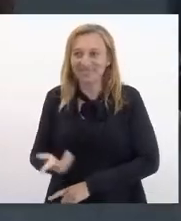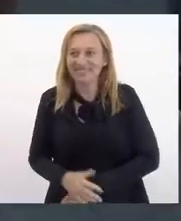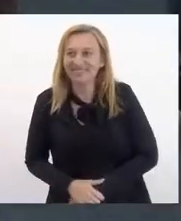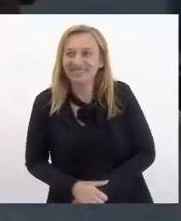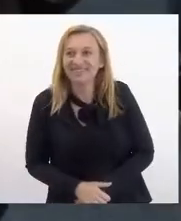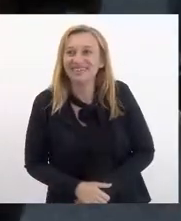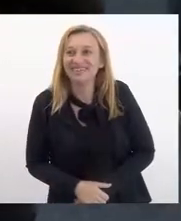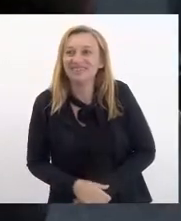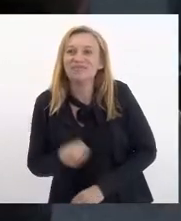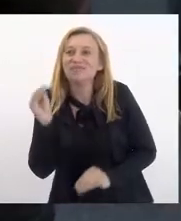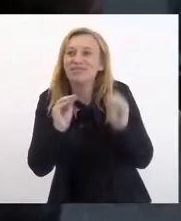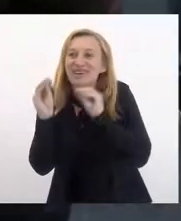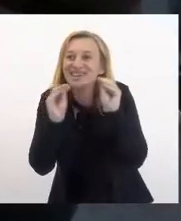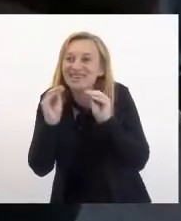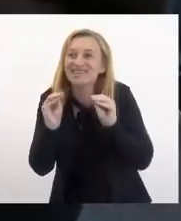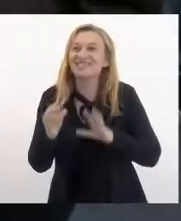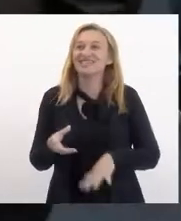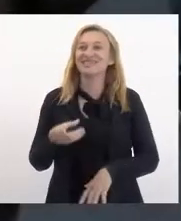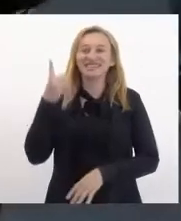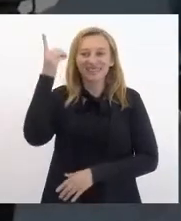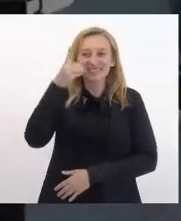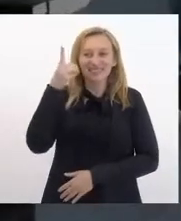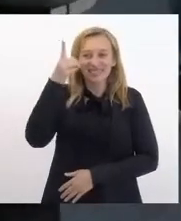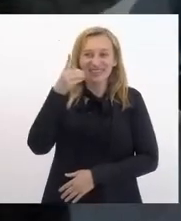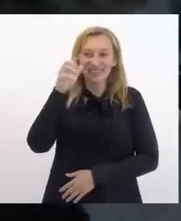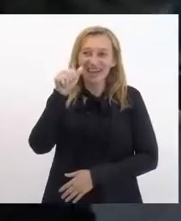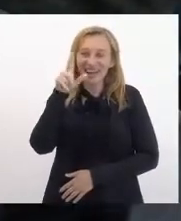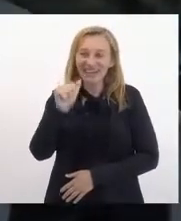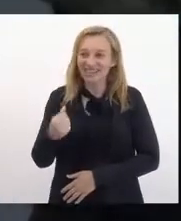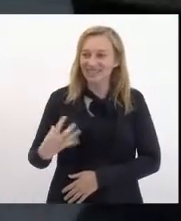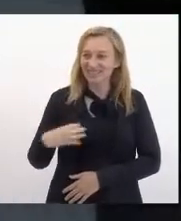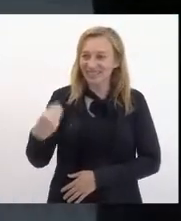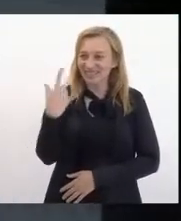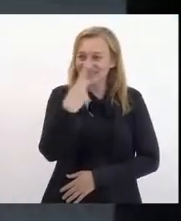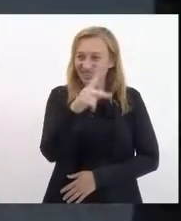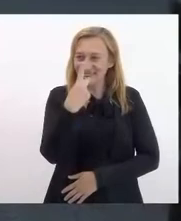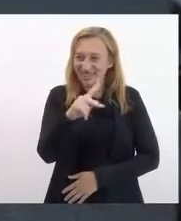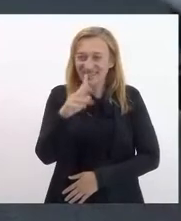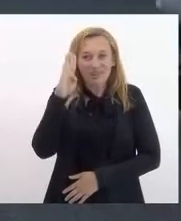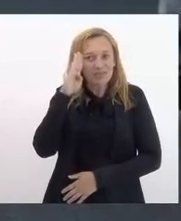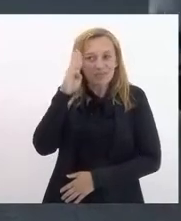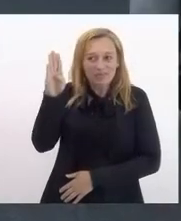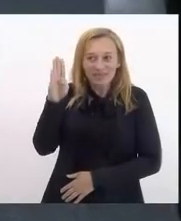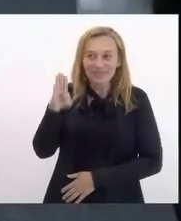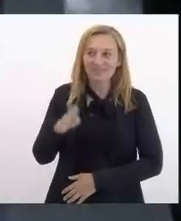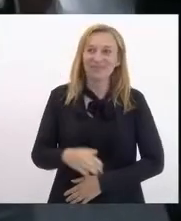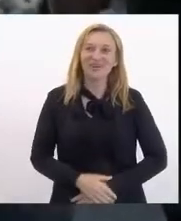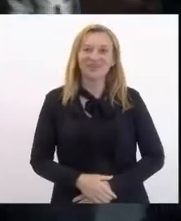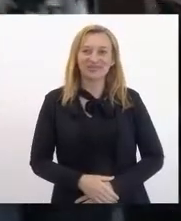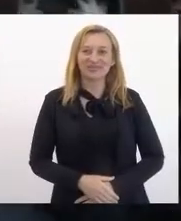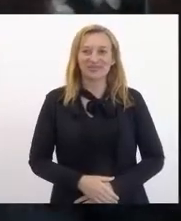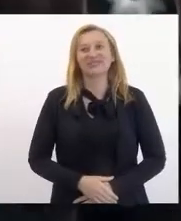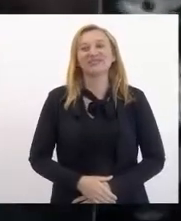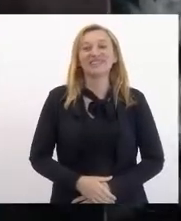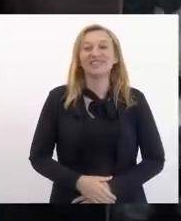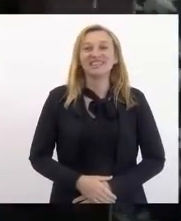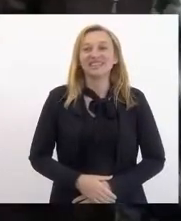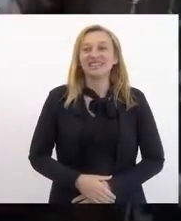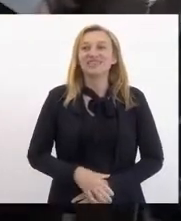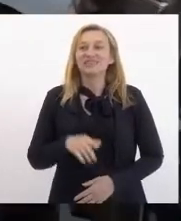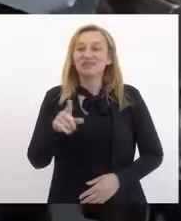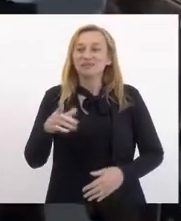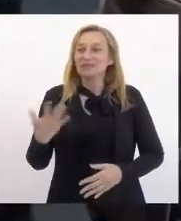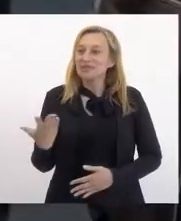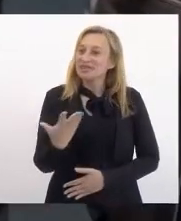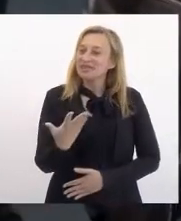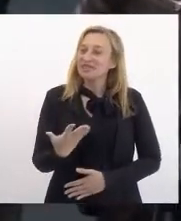Um beijo, é a filha da nossa deputada Alana Passos, prioridade absoluta trazida aí pela